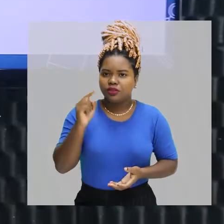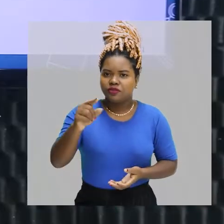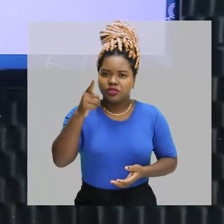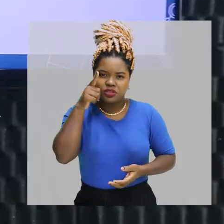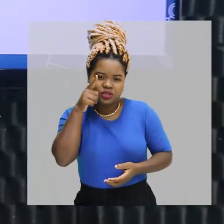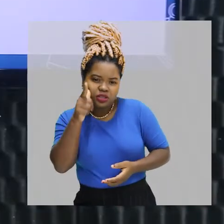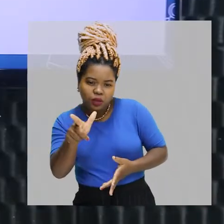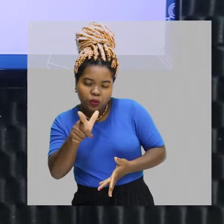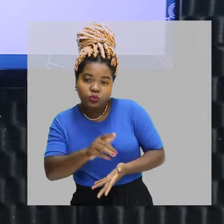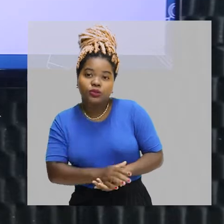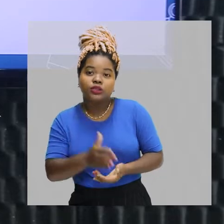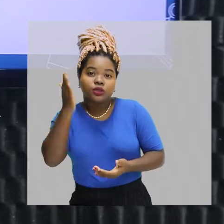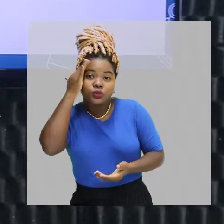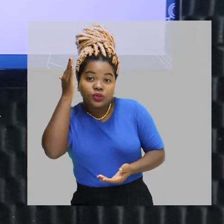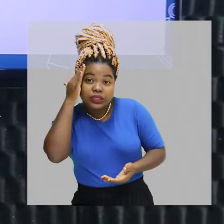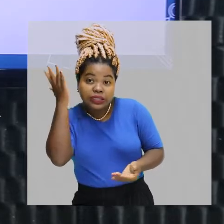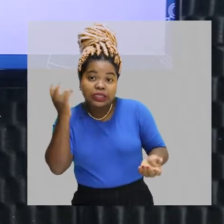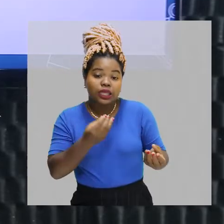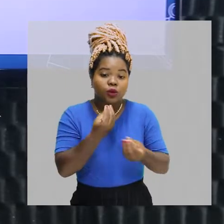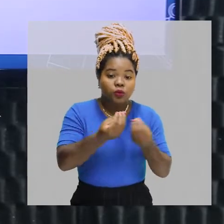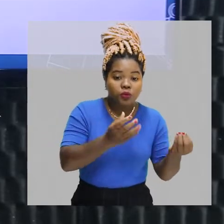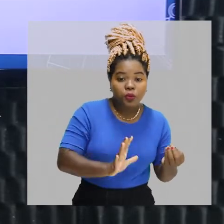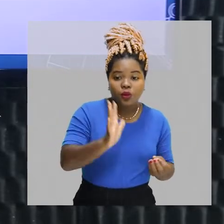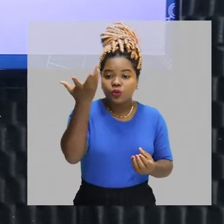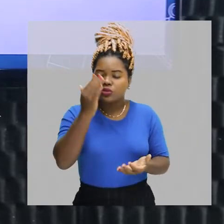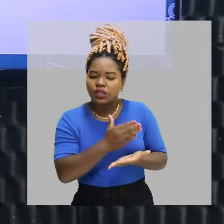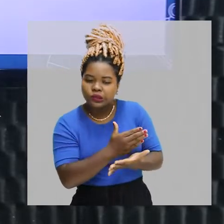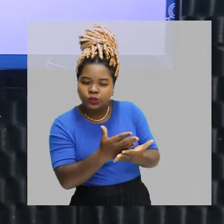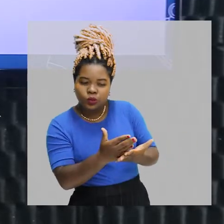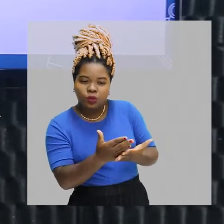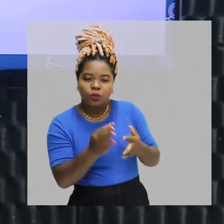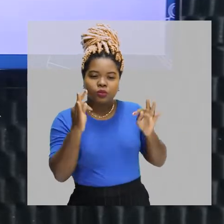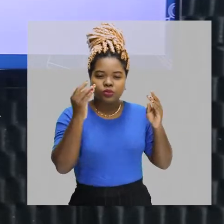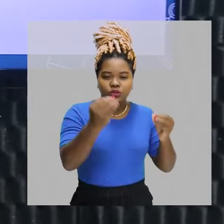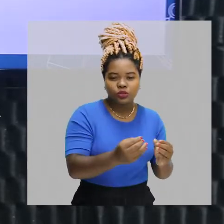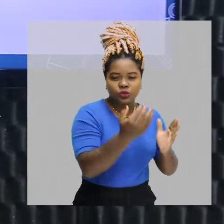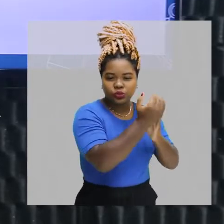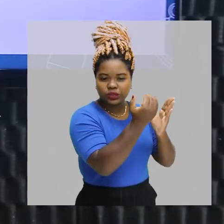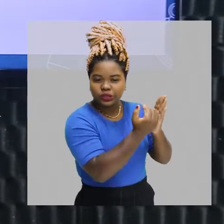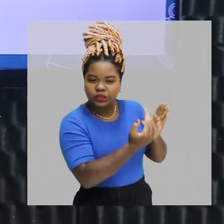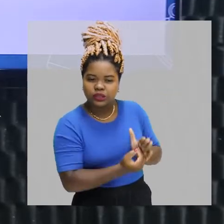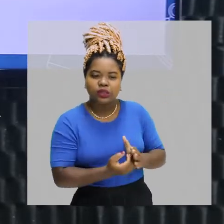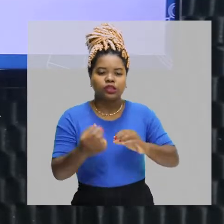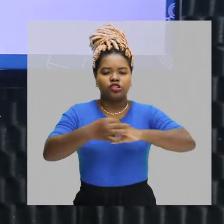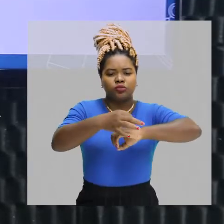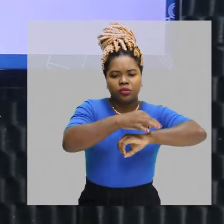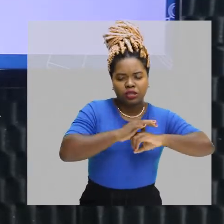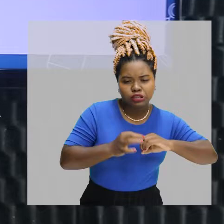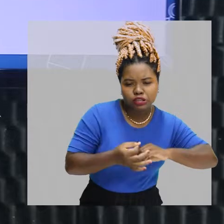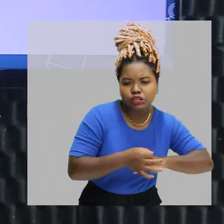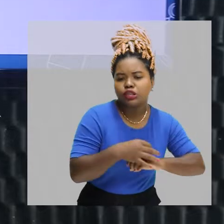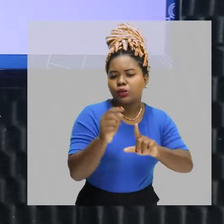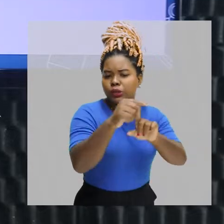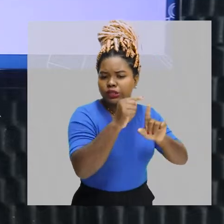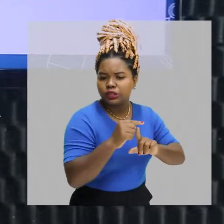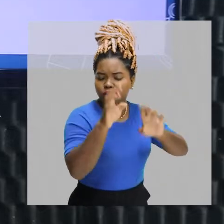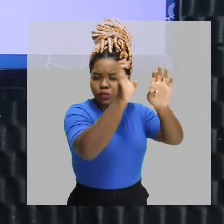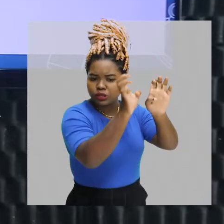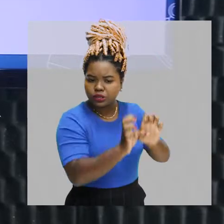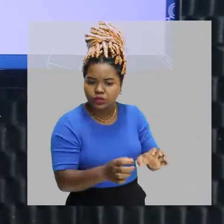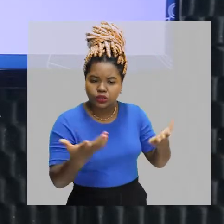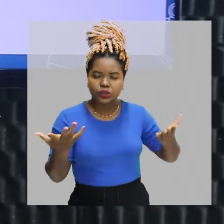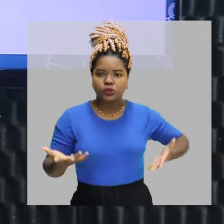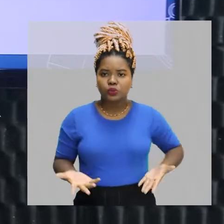consigam pegar desde o início, né? Toda essa parte aí de partículas elementares, né? E esse nosso